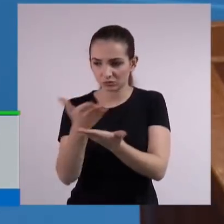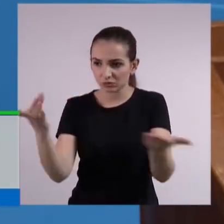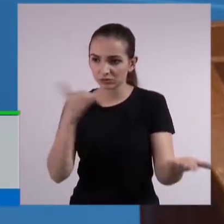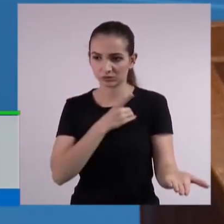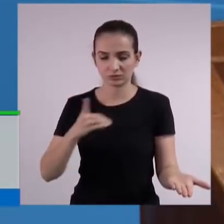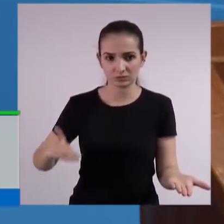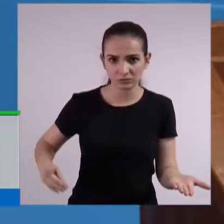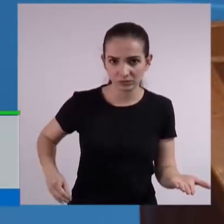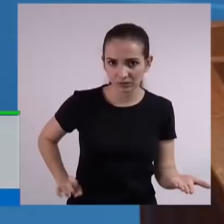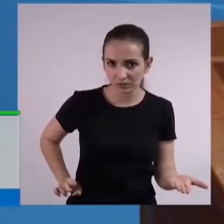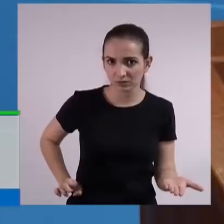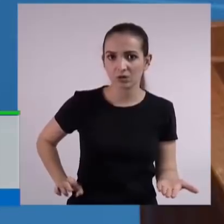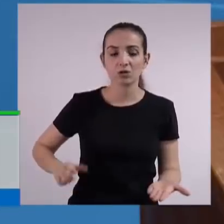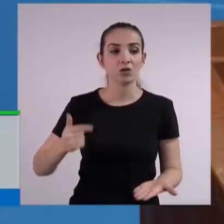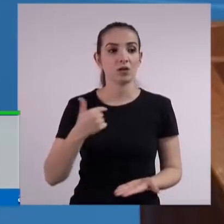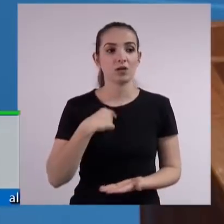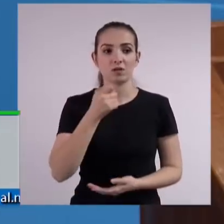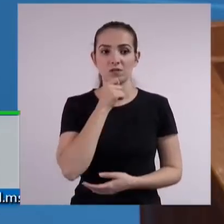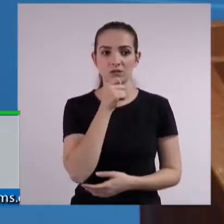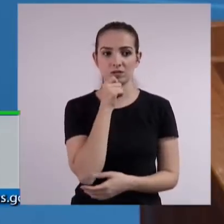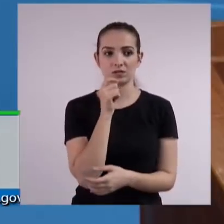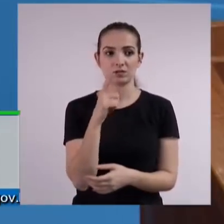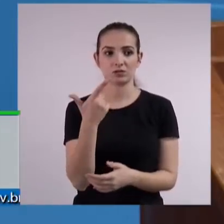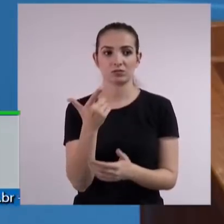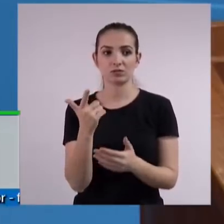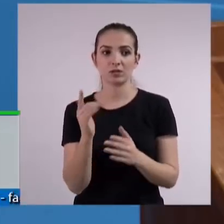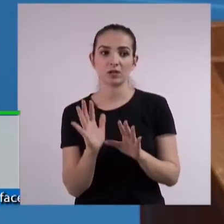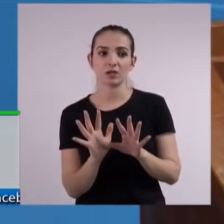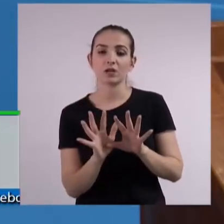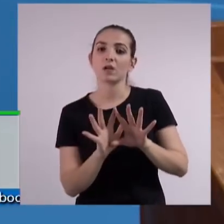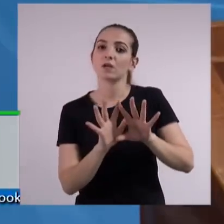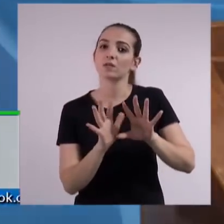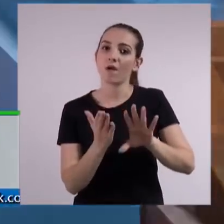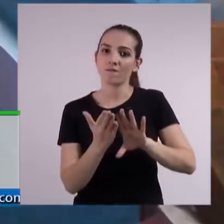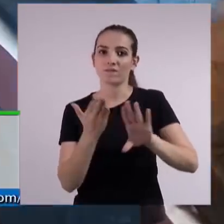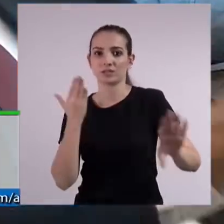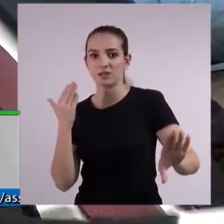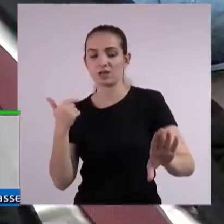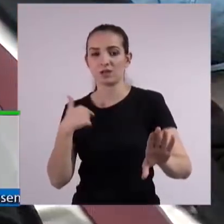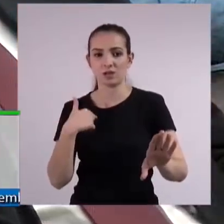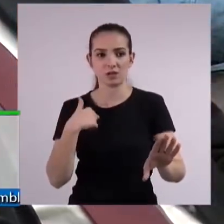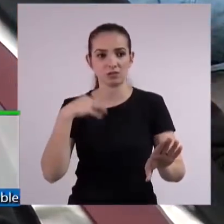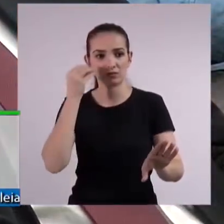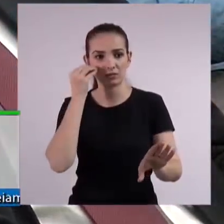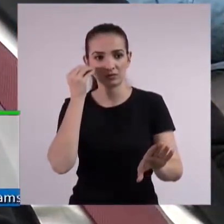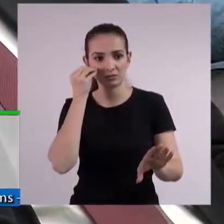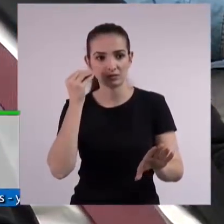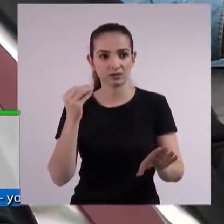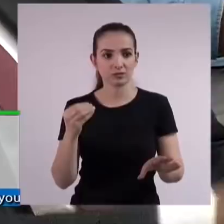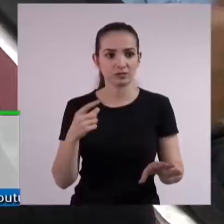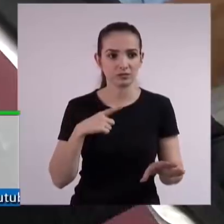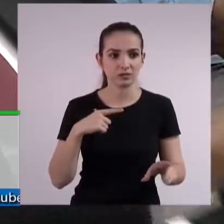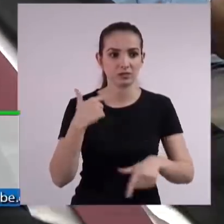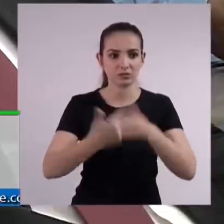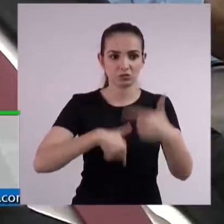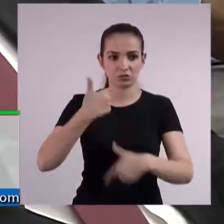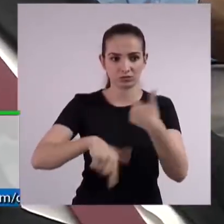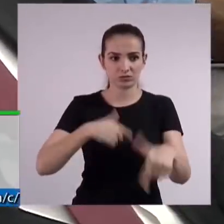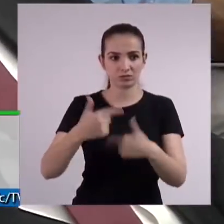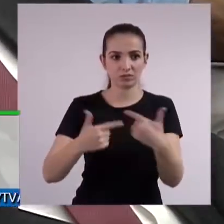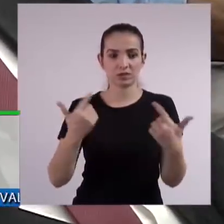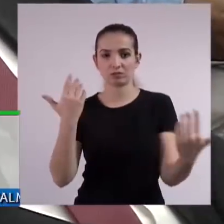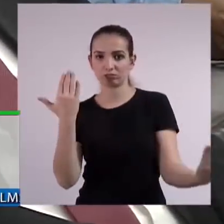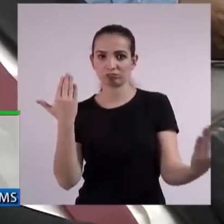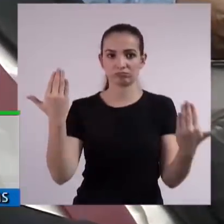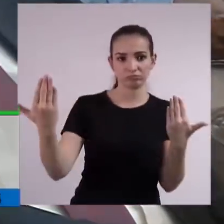não estarei, por enquanto, me licenciando. Vou procurar fazer com que a atividade